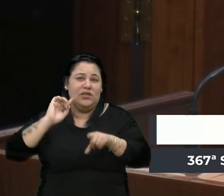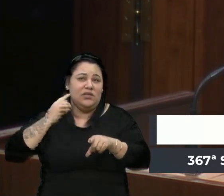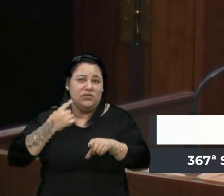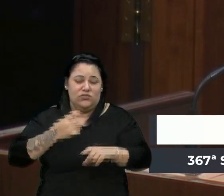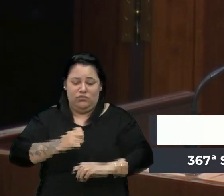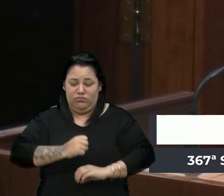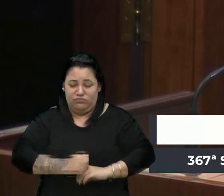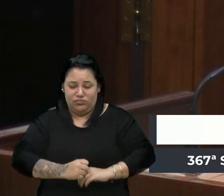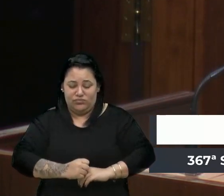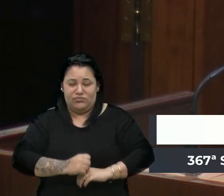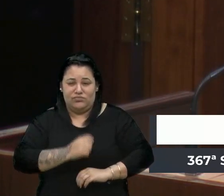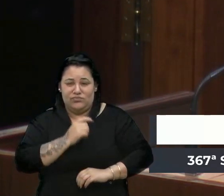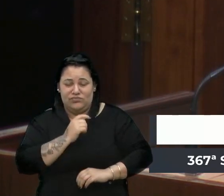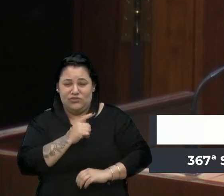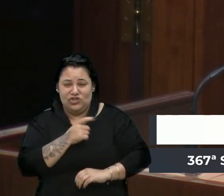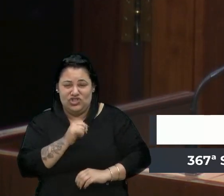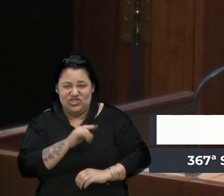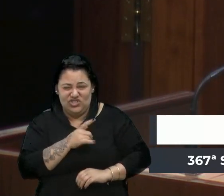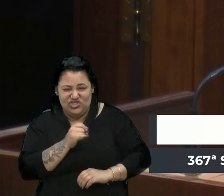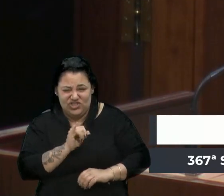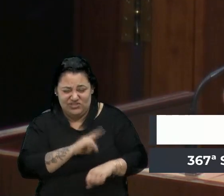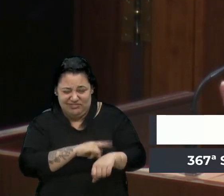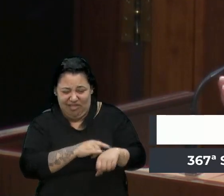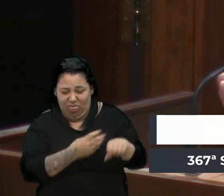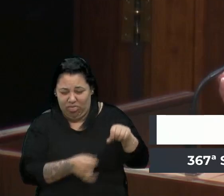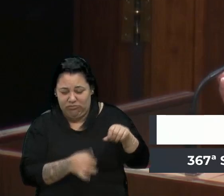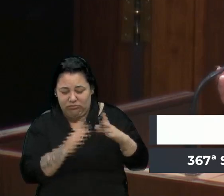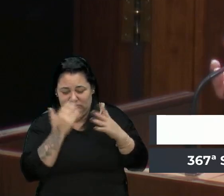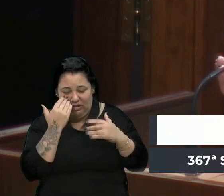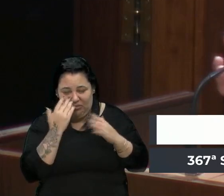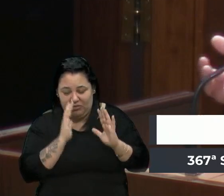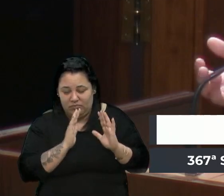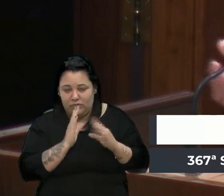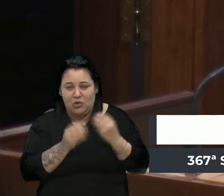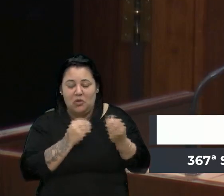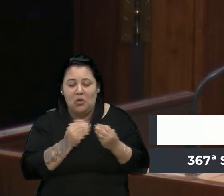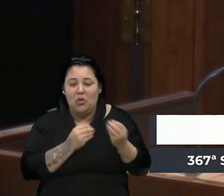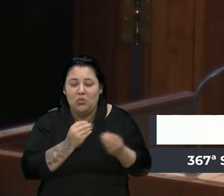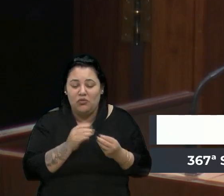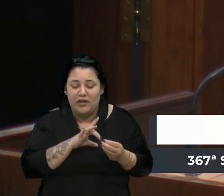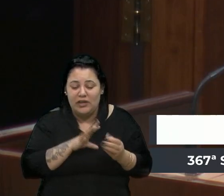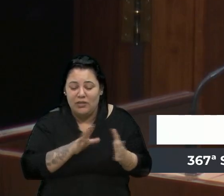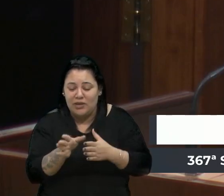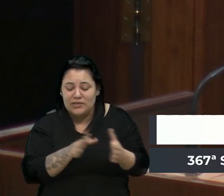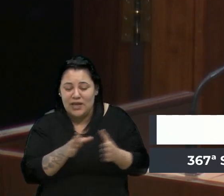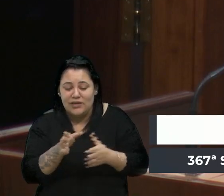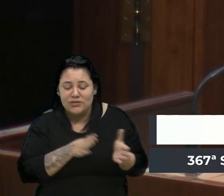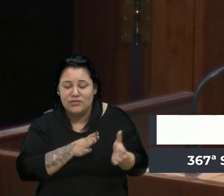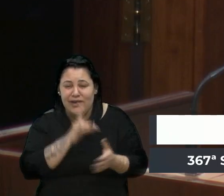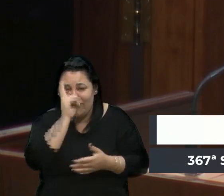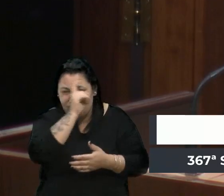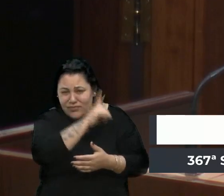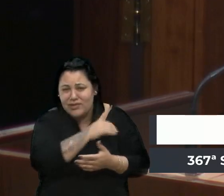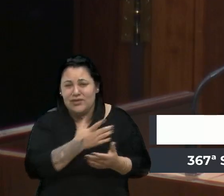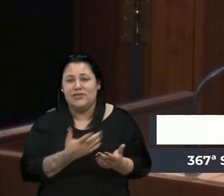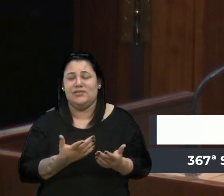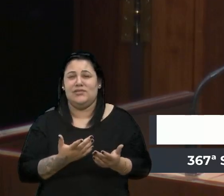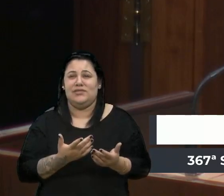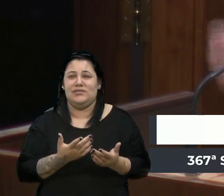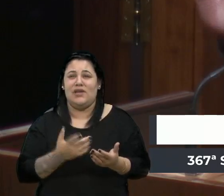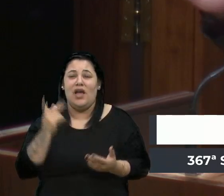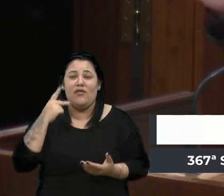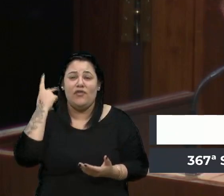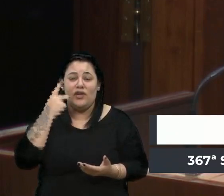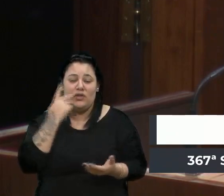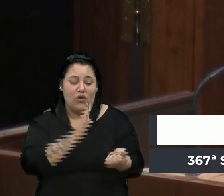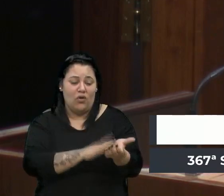fezes, urina. Como que você vai passar ali? É complicado, é delicado. Aí o vereador é cobrado,